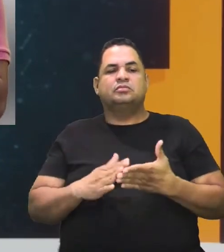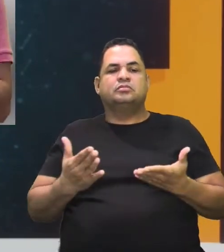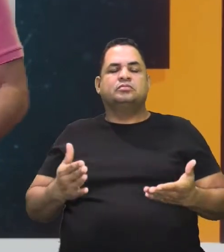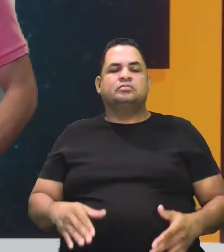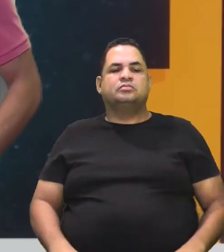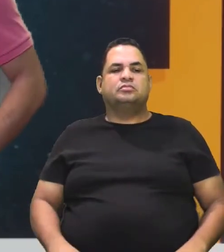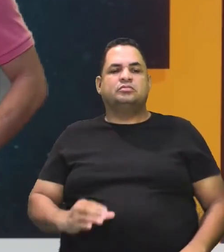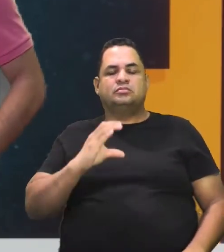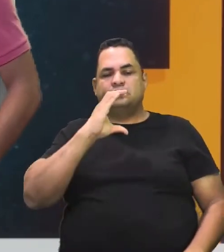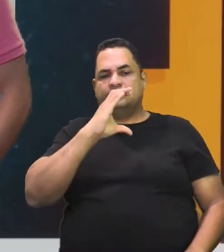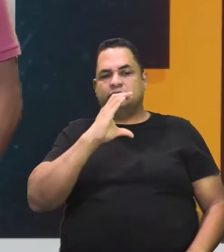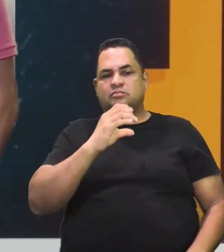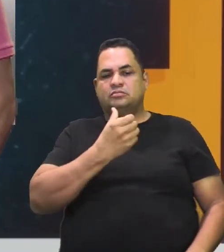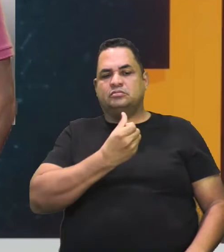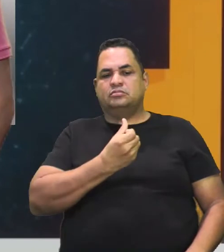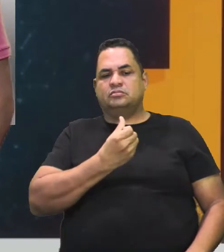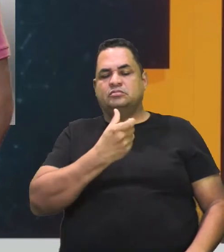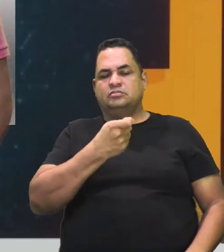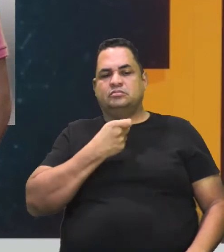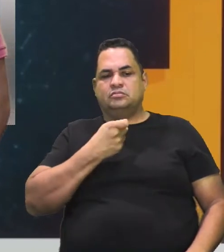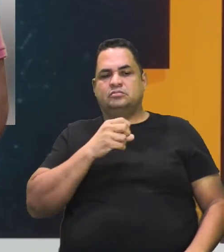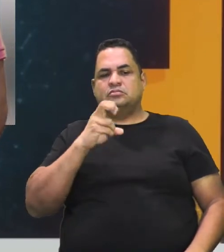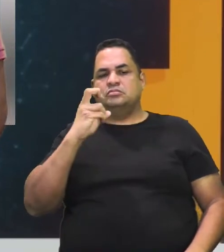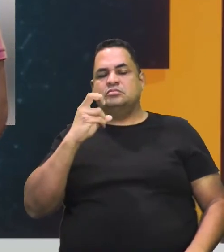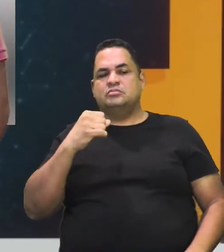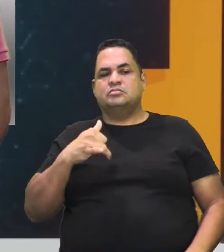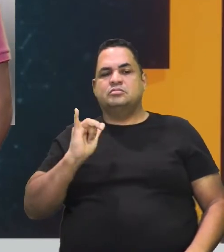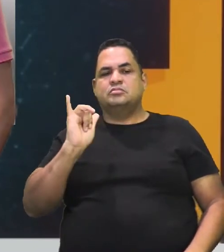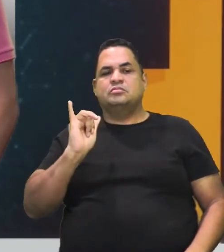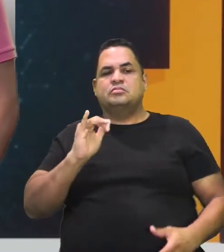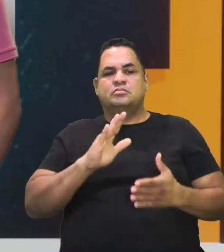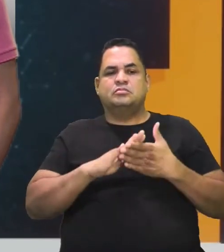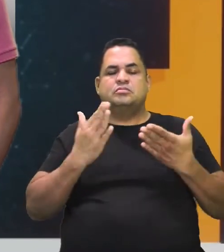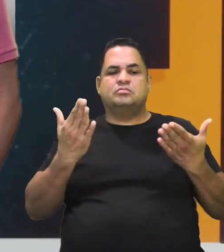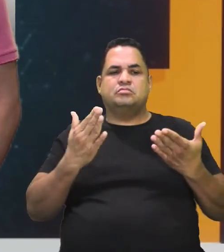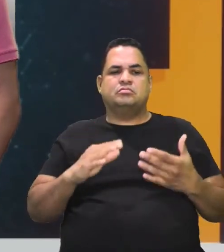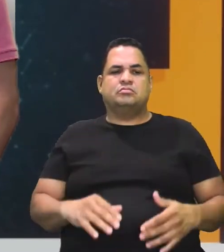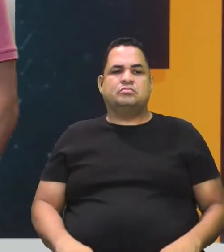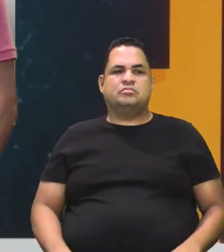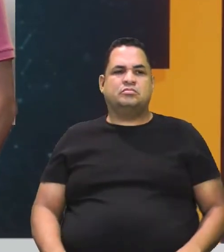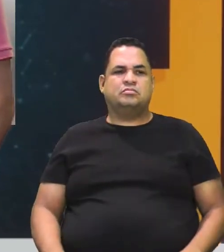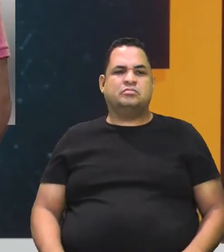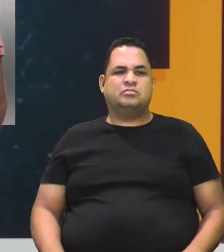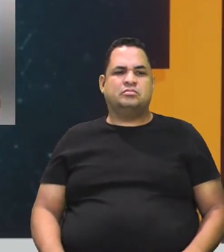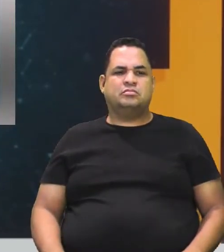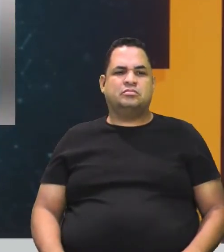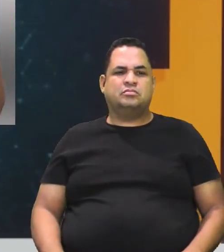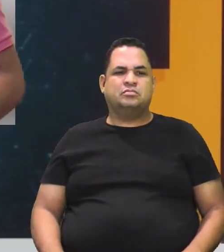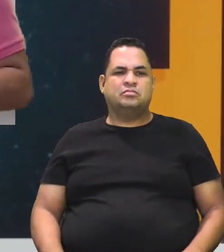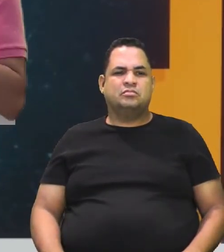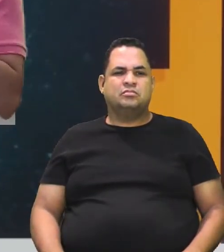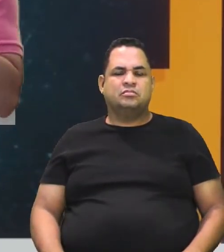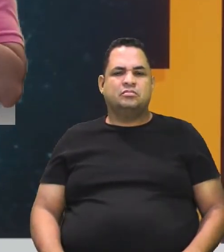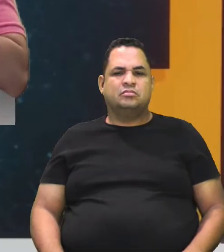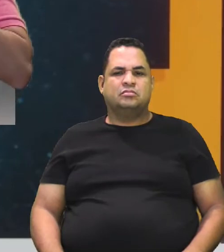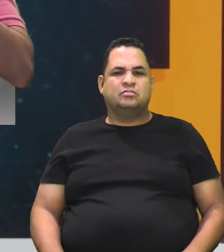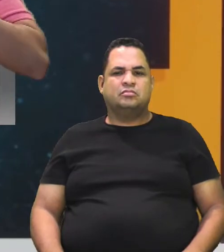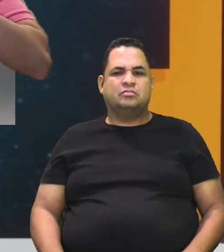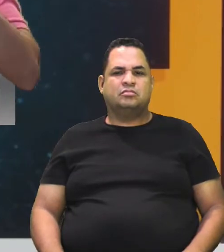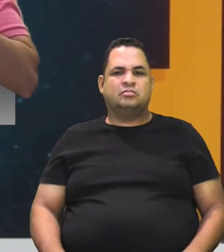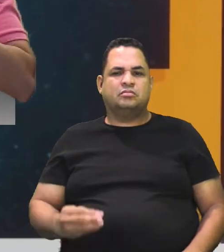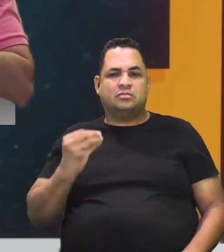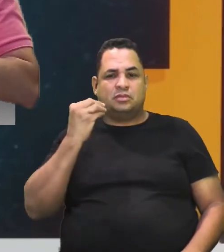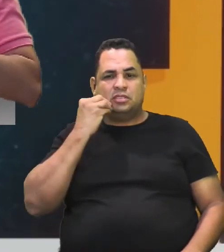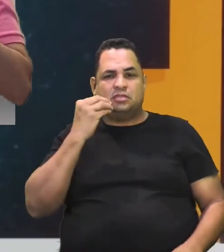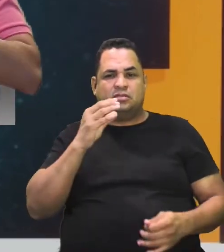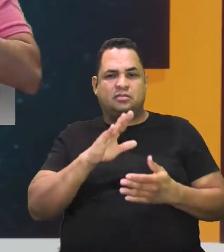E o ponto C? Menos 6 para X e 5 para Y. Eu acho que nem vai dar tempo de fazer, né? E fica até legal aqui, ó, para vocês já tentarem só ter